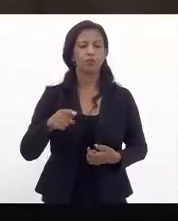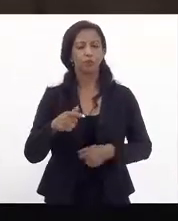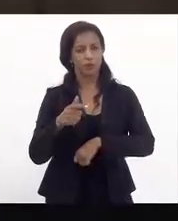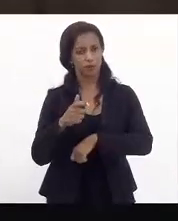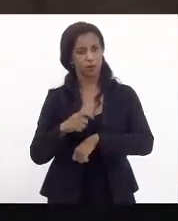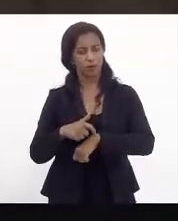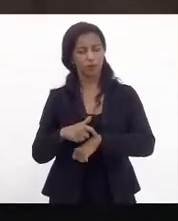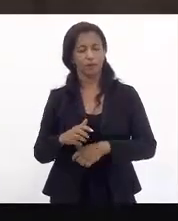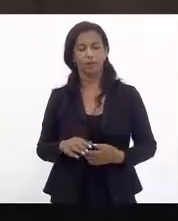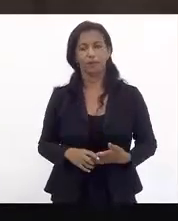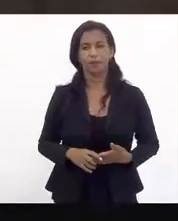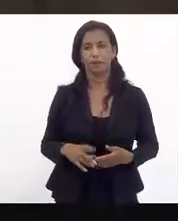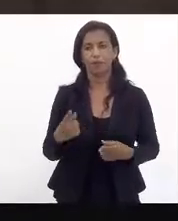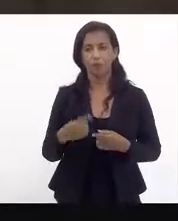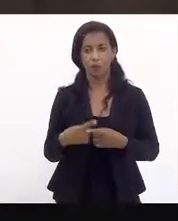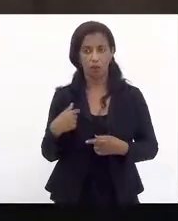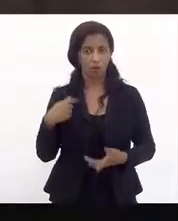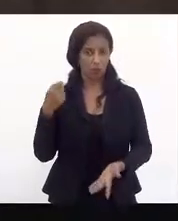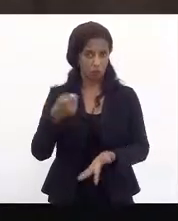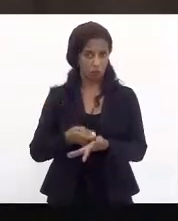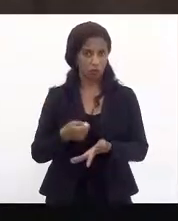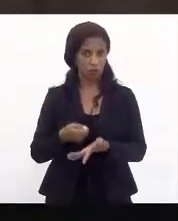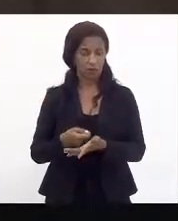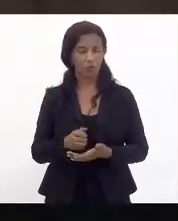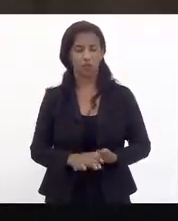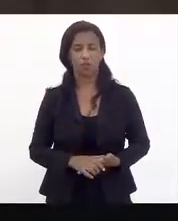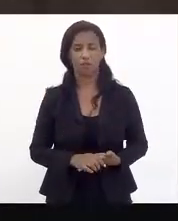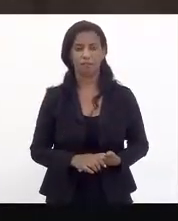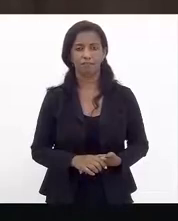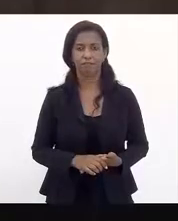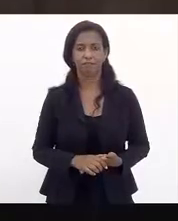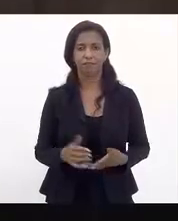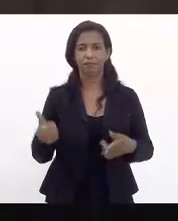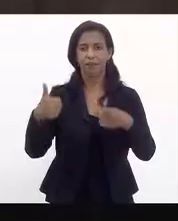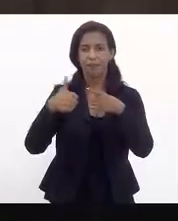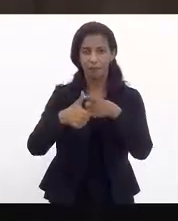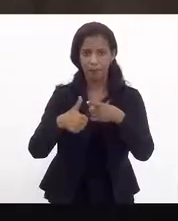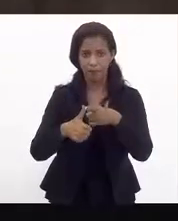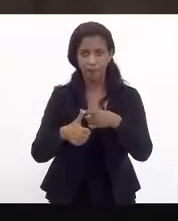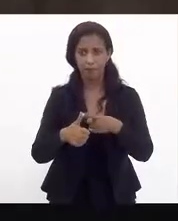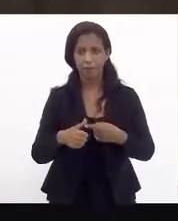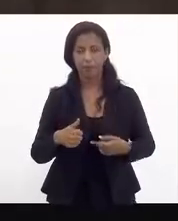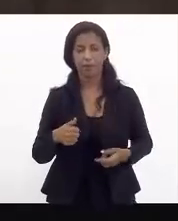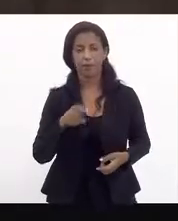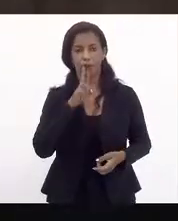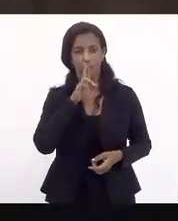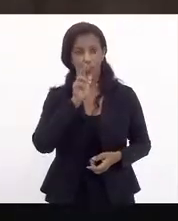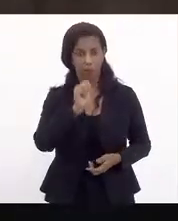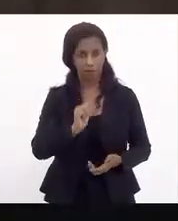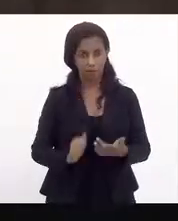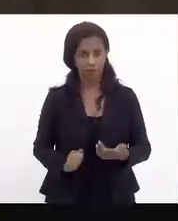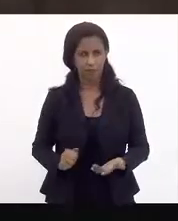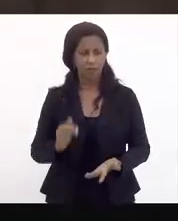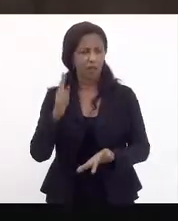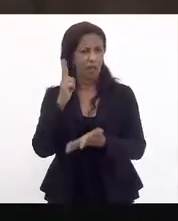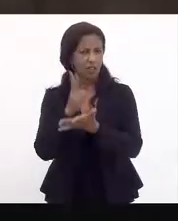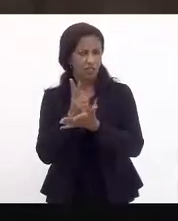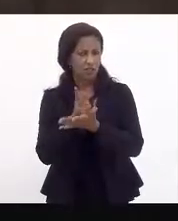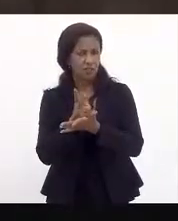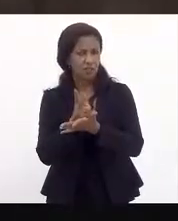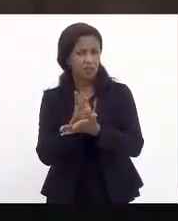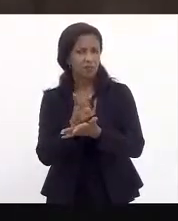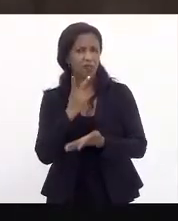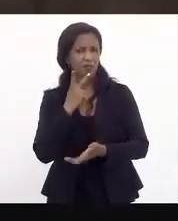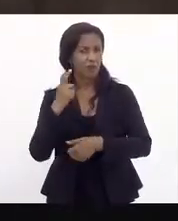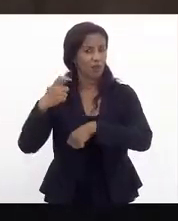momento porque eu volto a insistir primeiro ou registrar que Civil de Presidente Amorim a gente sempre tem que registrar